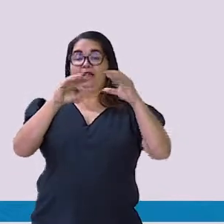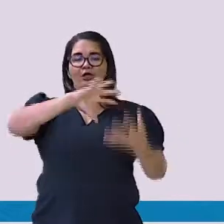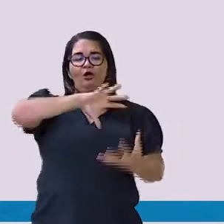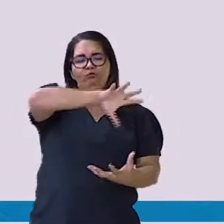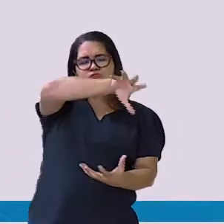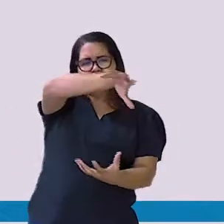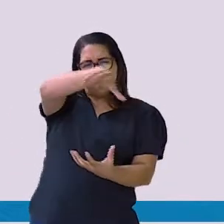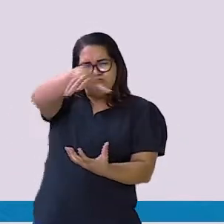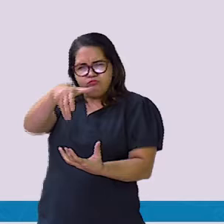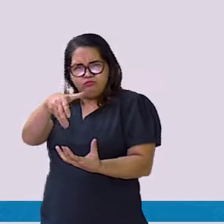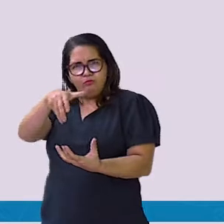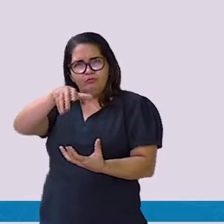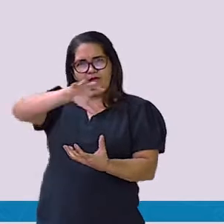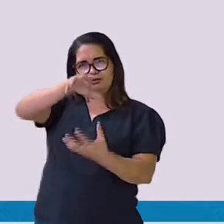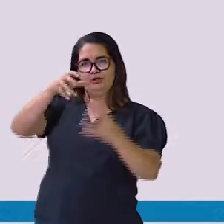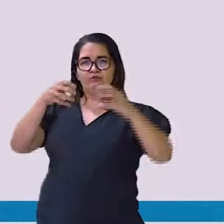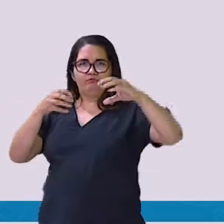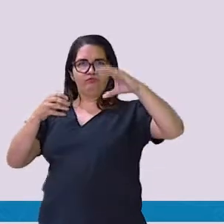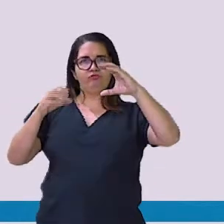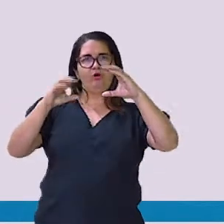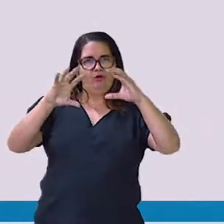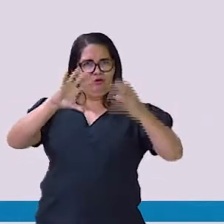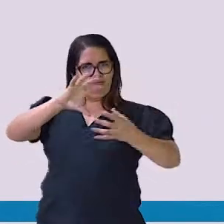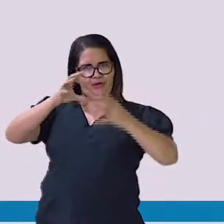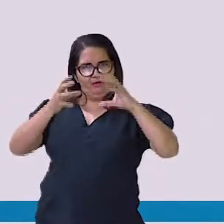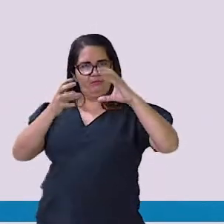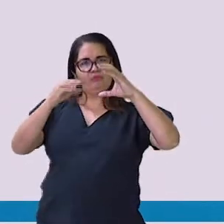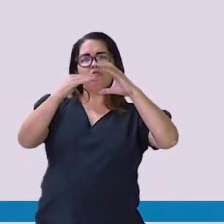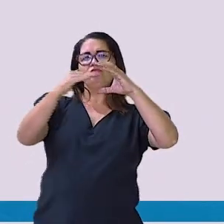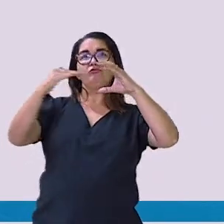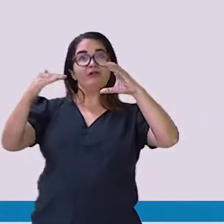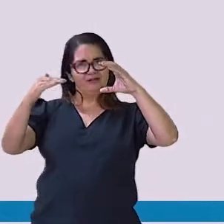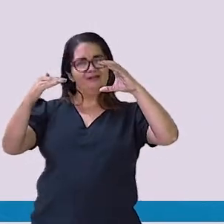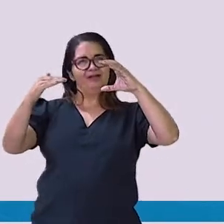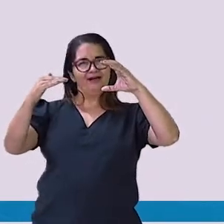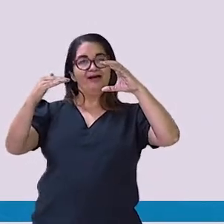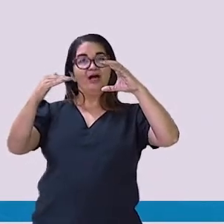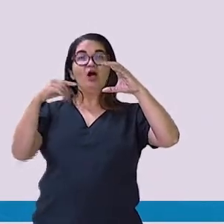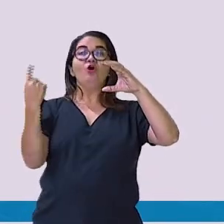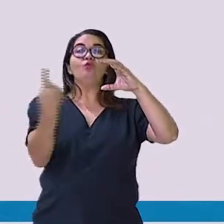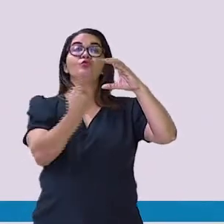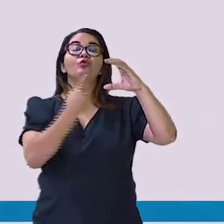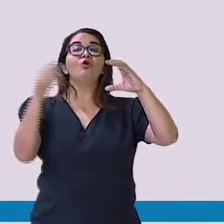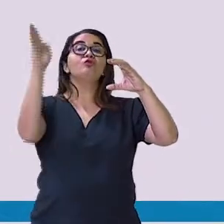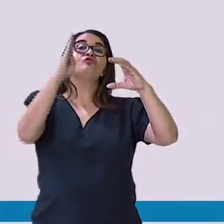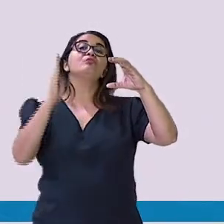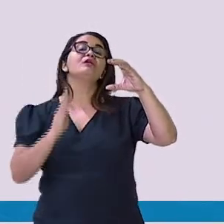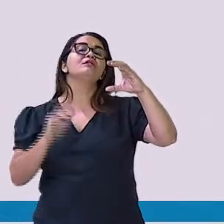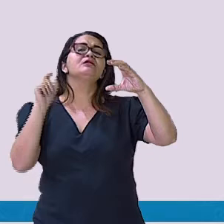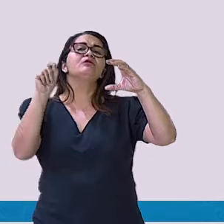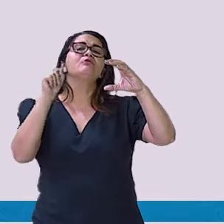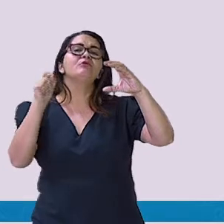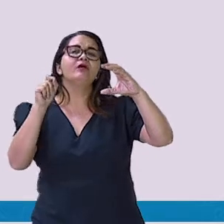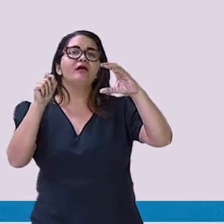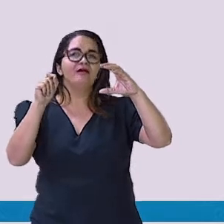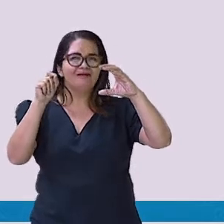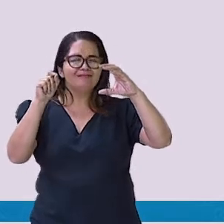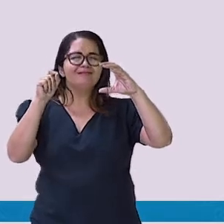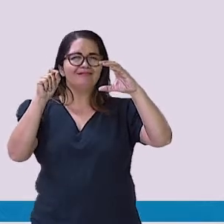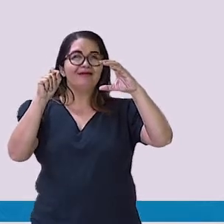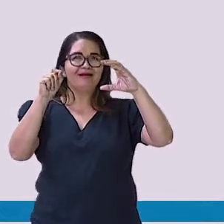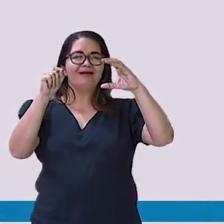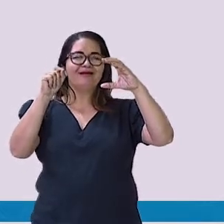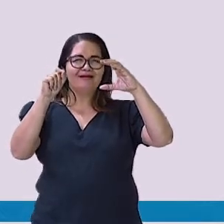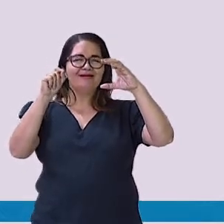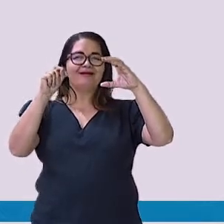moro em um país tropical. E isso, nós começamos a ver que isso influencia